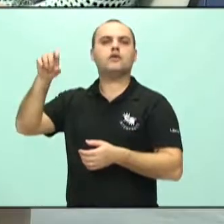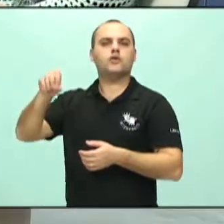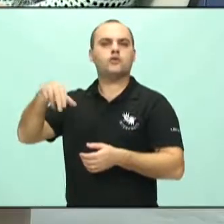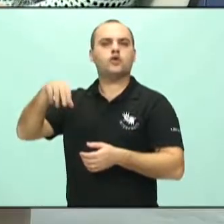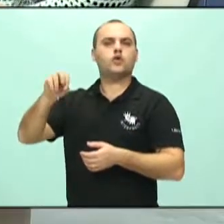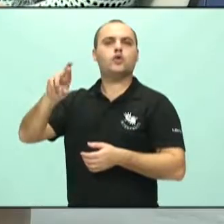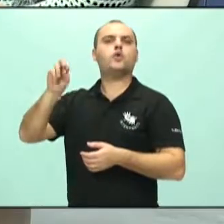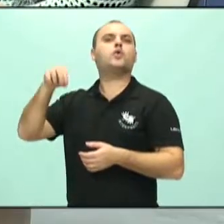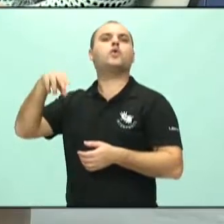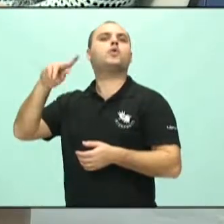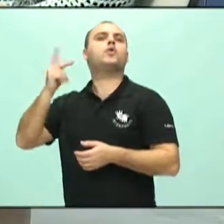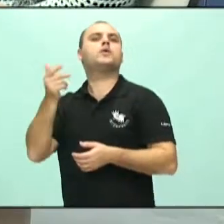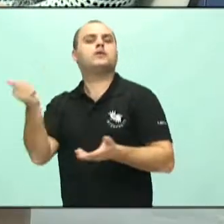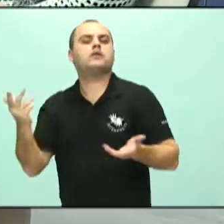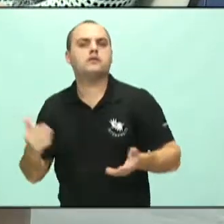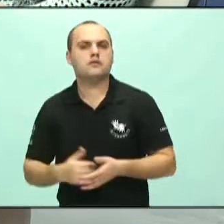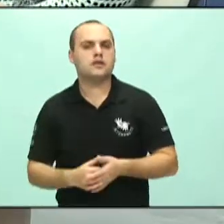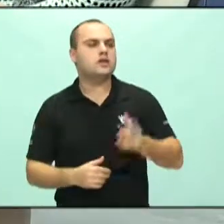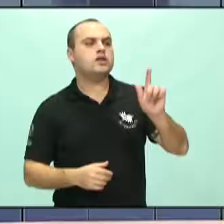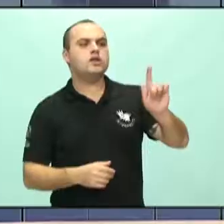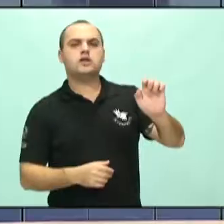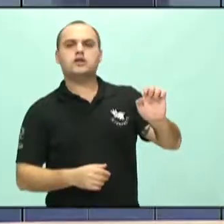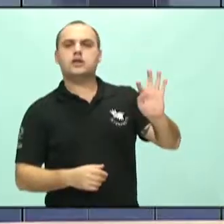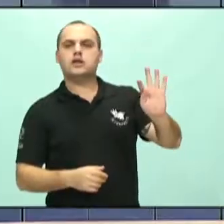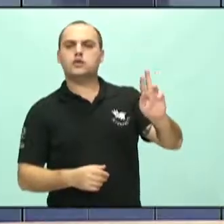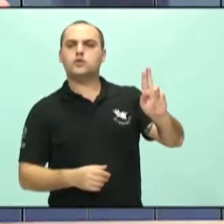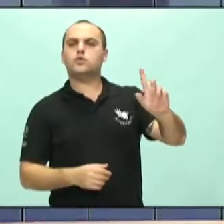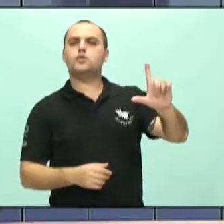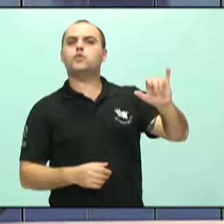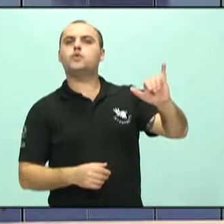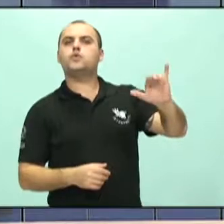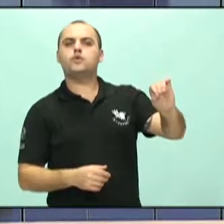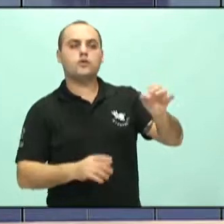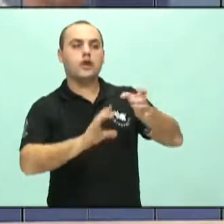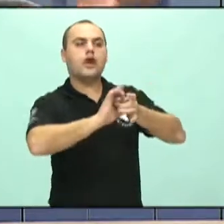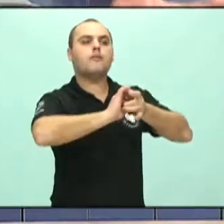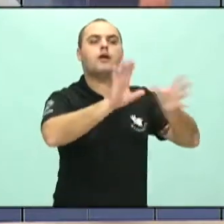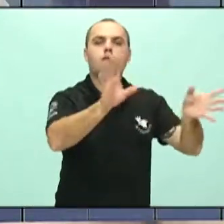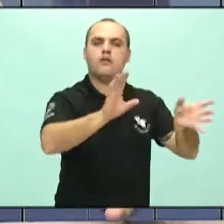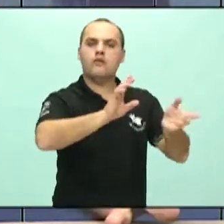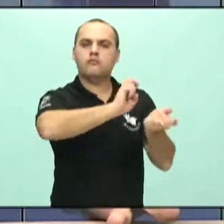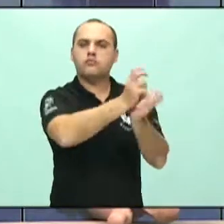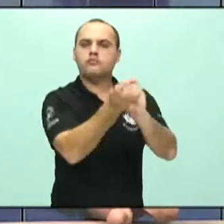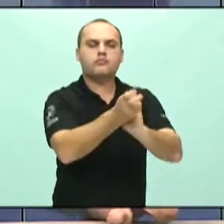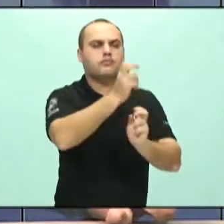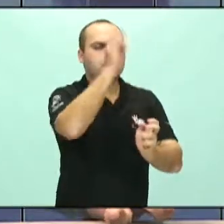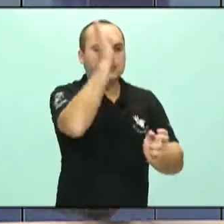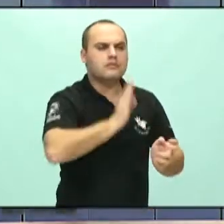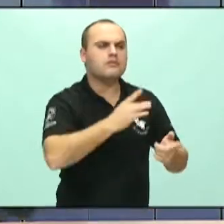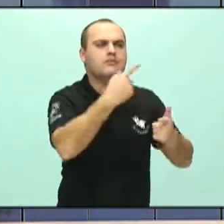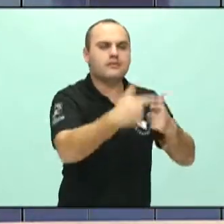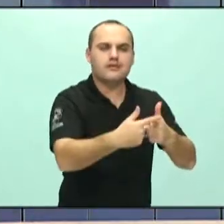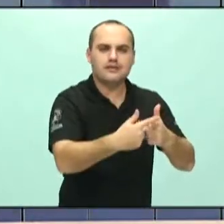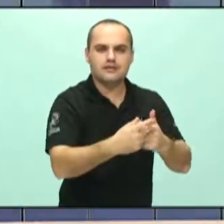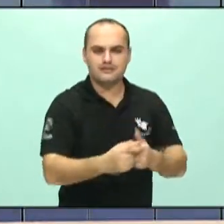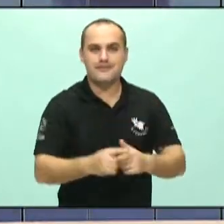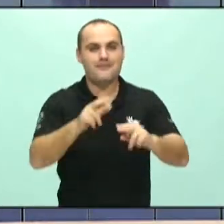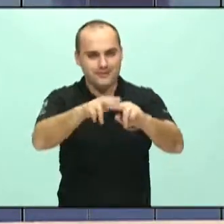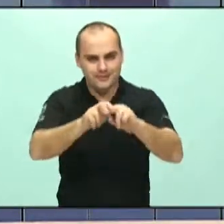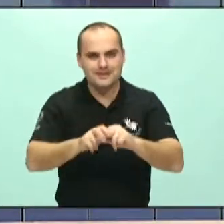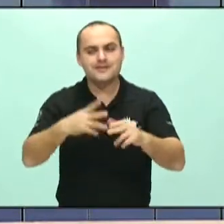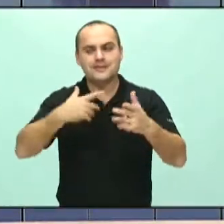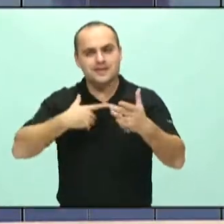que Getúlio Vargas liberou a capoeira no Brasil? Então é isso que nós falamos nas nossas palestras, nossas capacitações para professores, que nós estamos fazendo